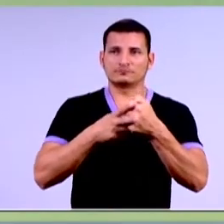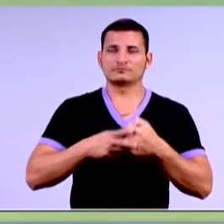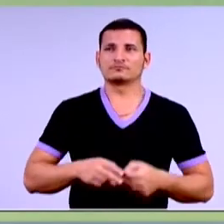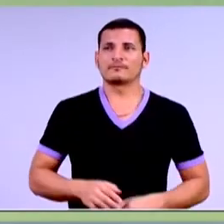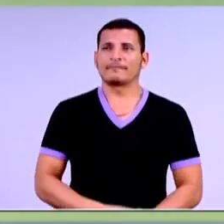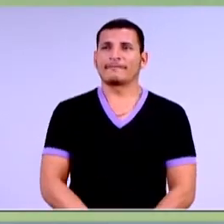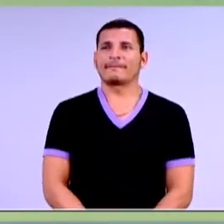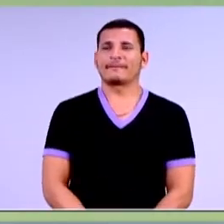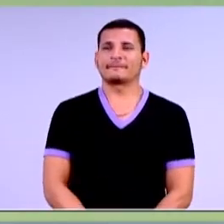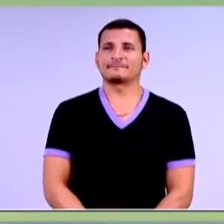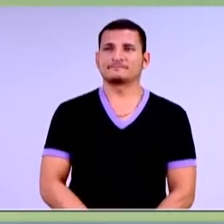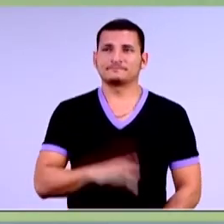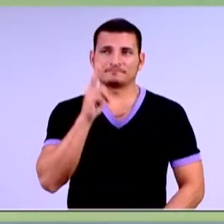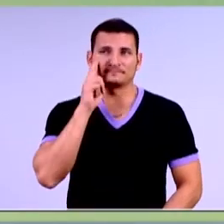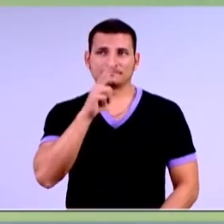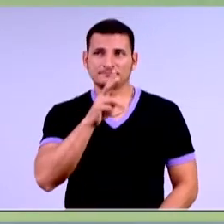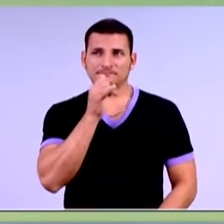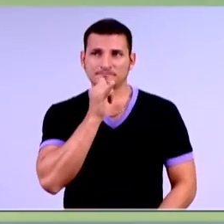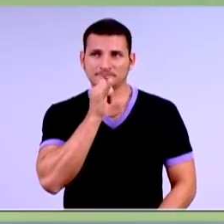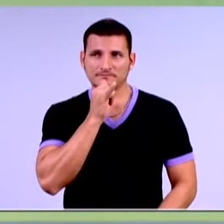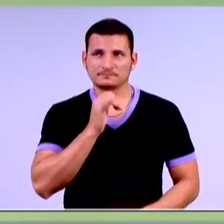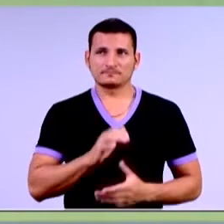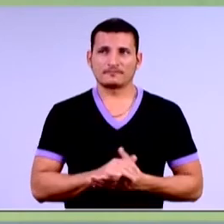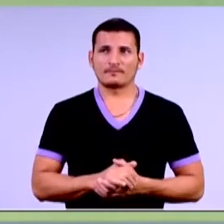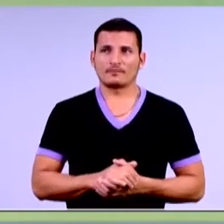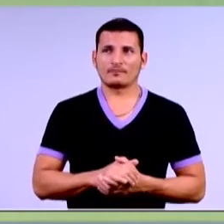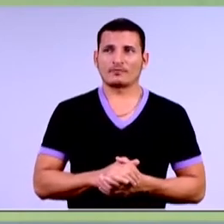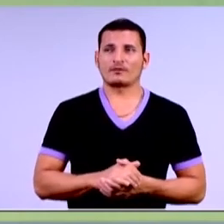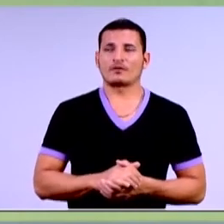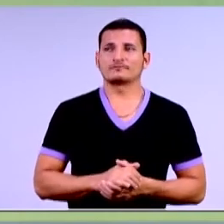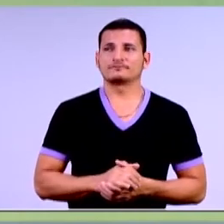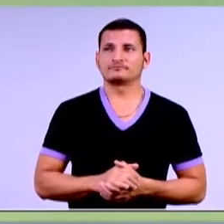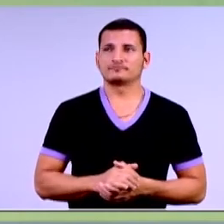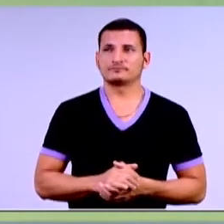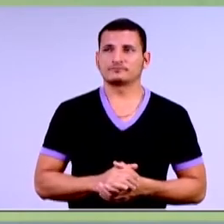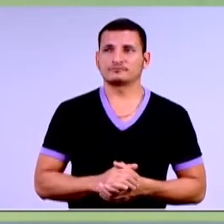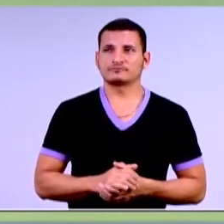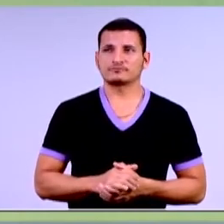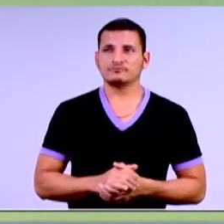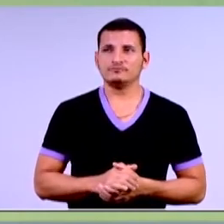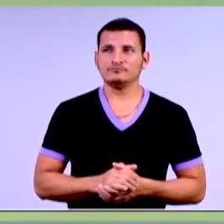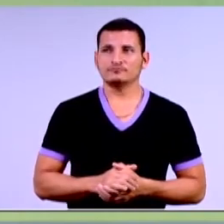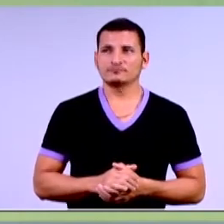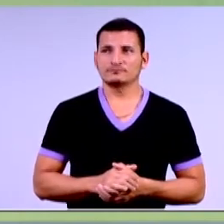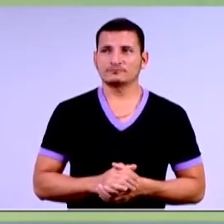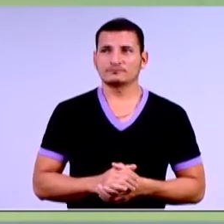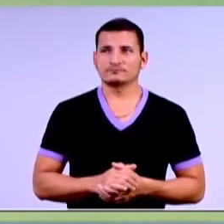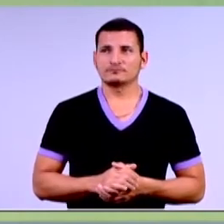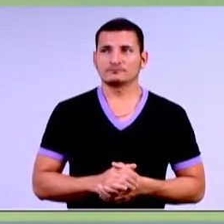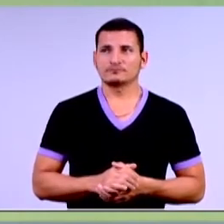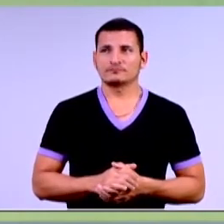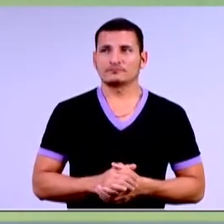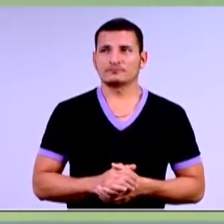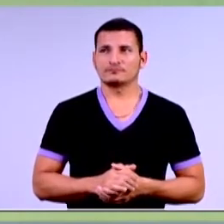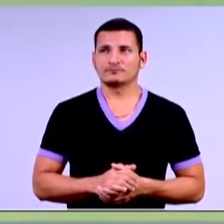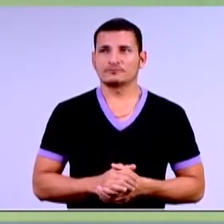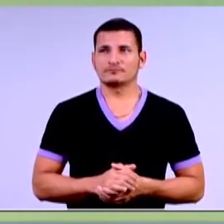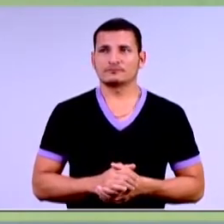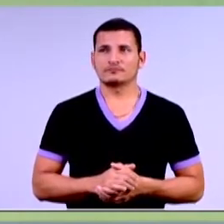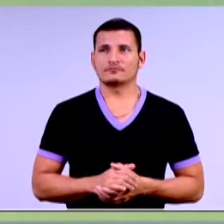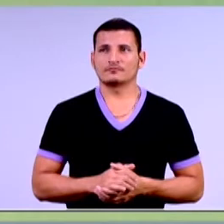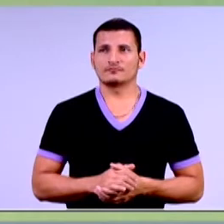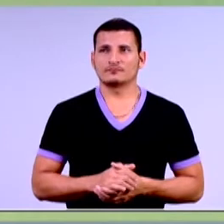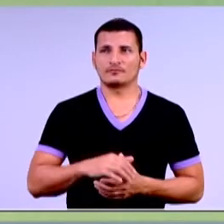olha só esse exemplo aí ao ew tréfaut móvel então o verbo trevas significa